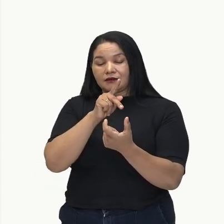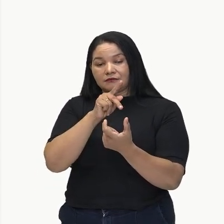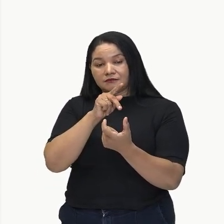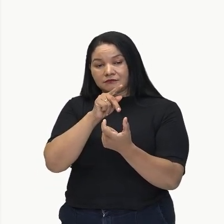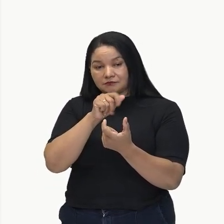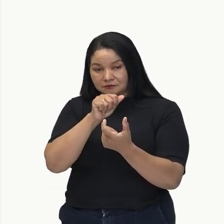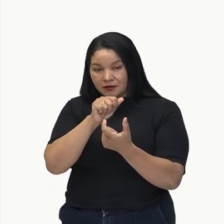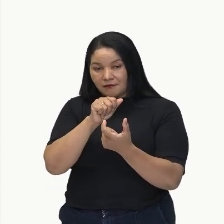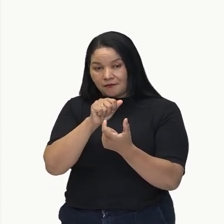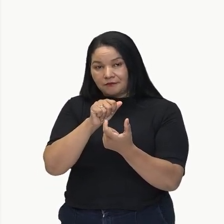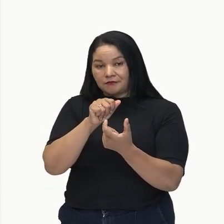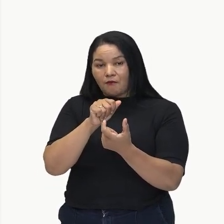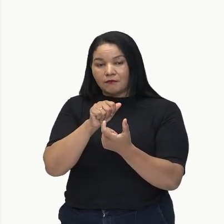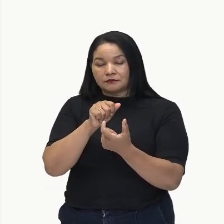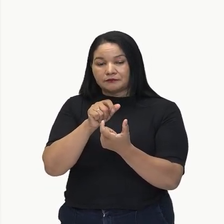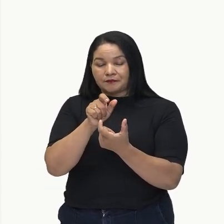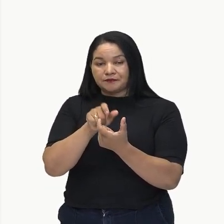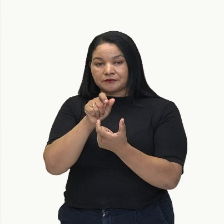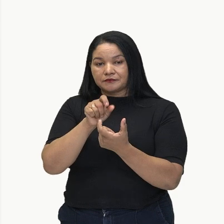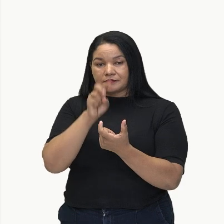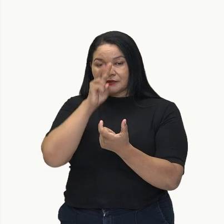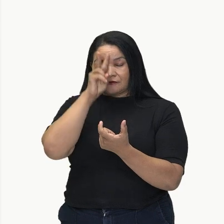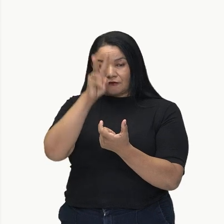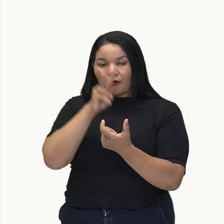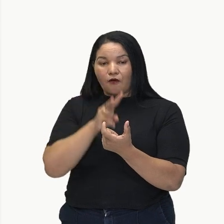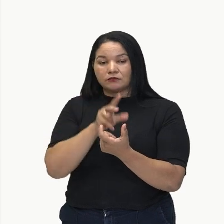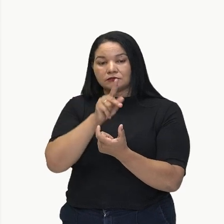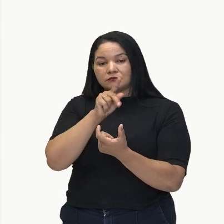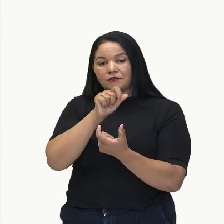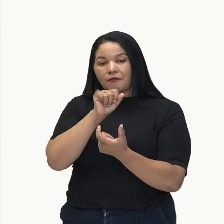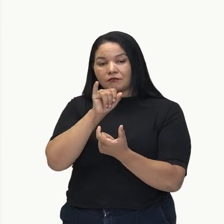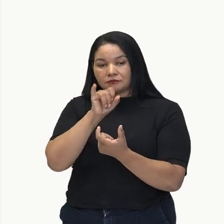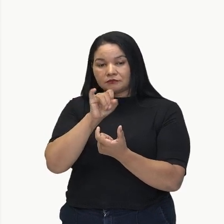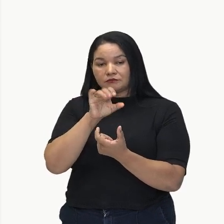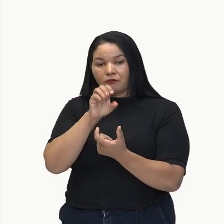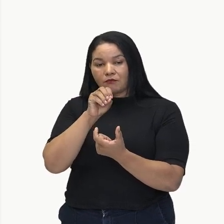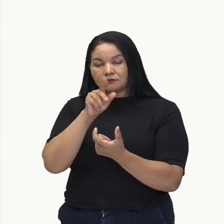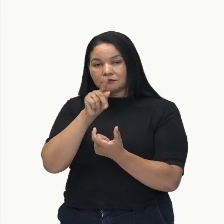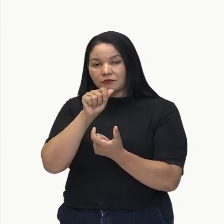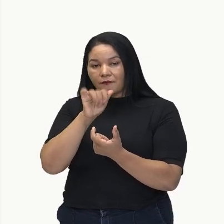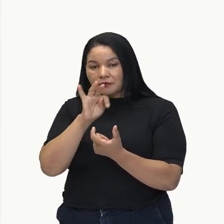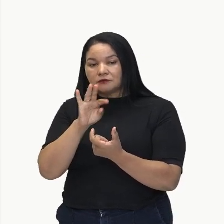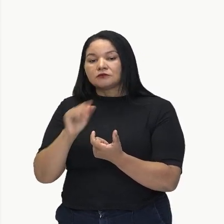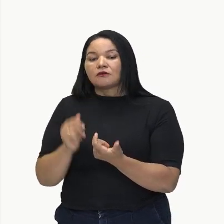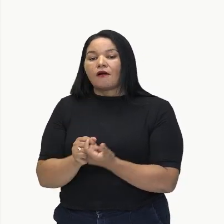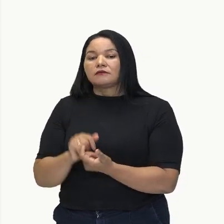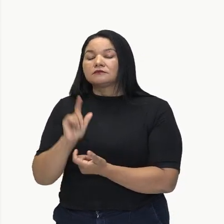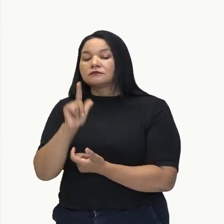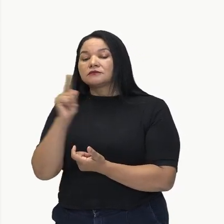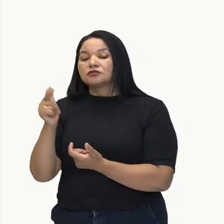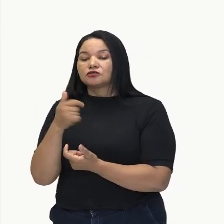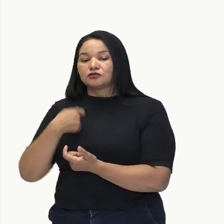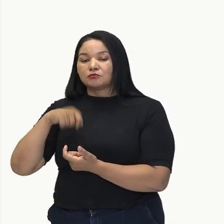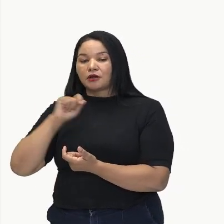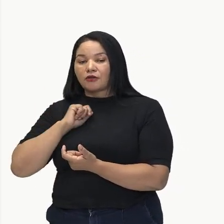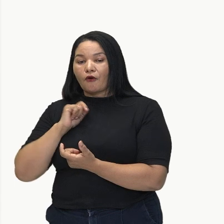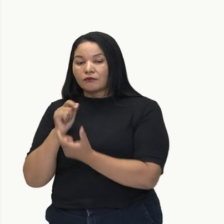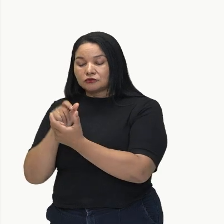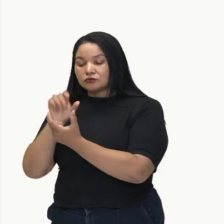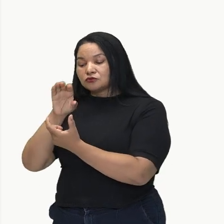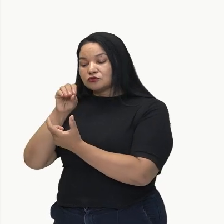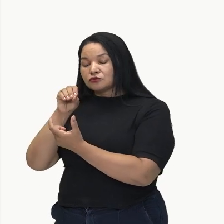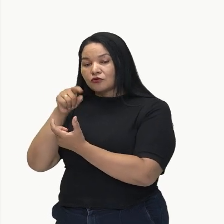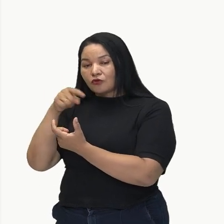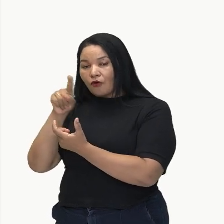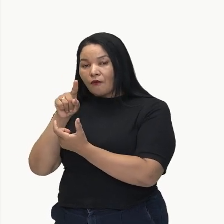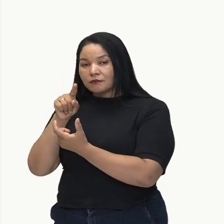psicopata, na verdade. No português eu tenho psicopata, no espanhol eu tenho psicópata, psicópata,